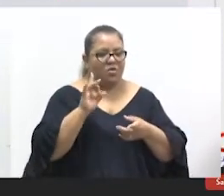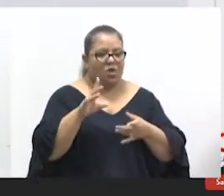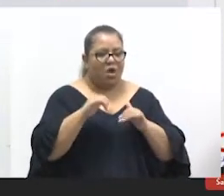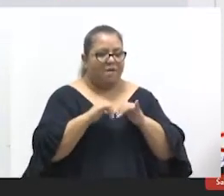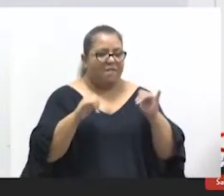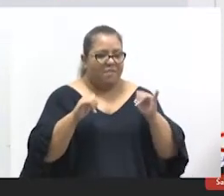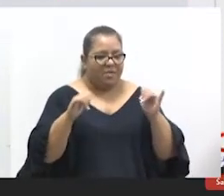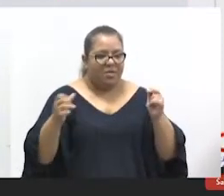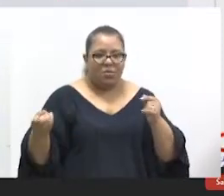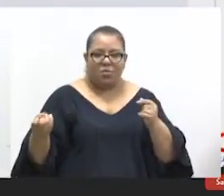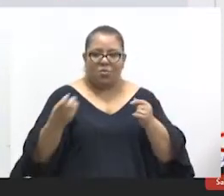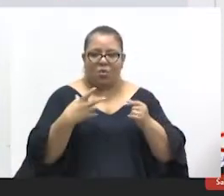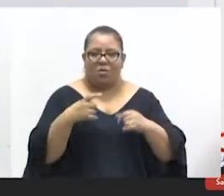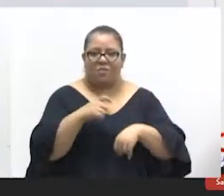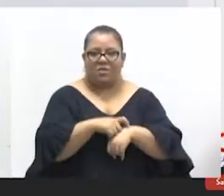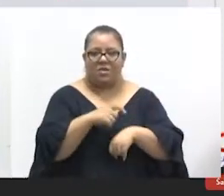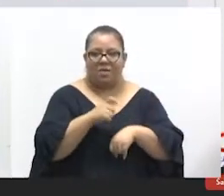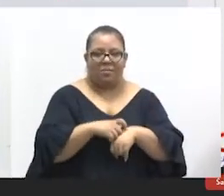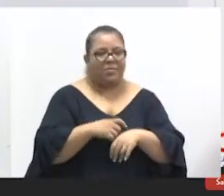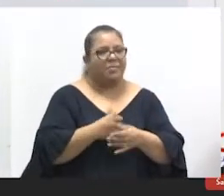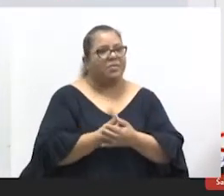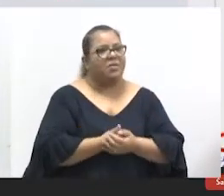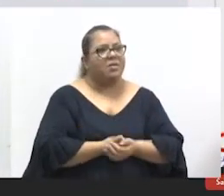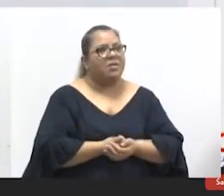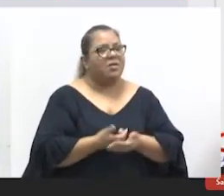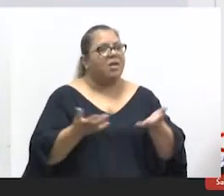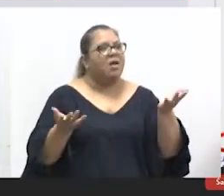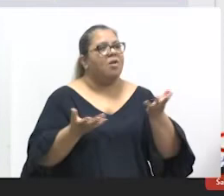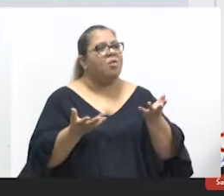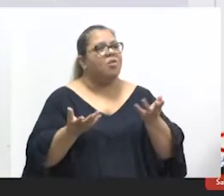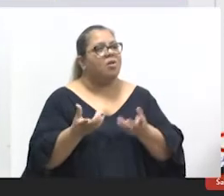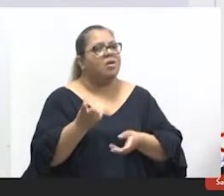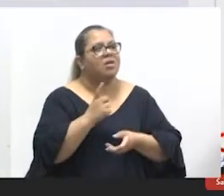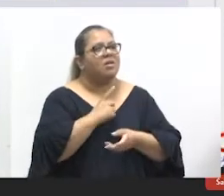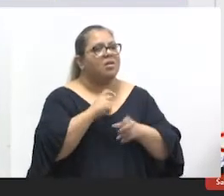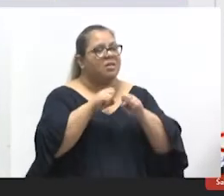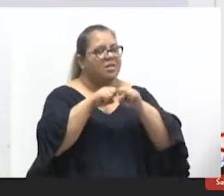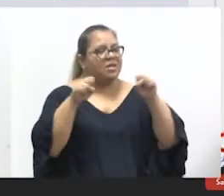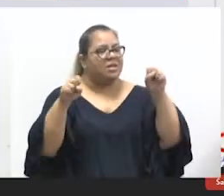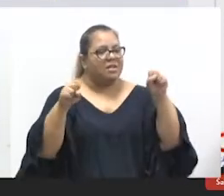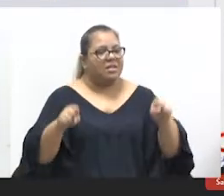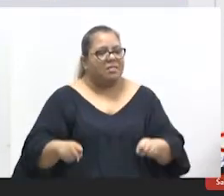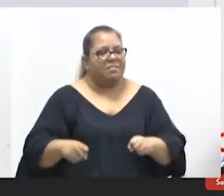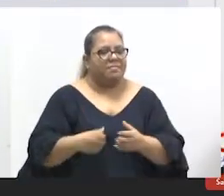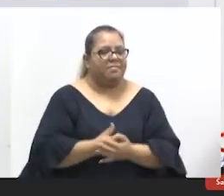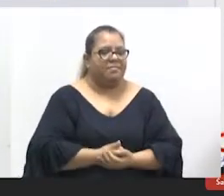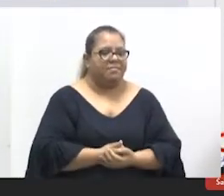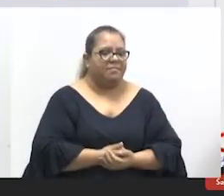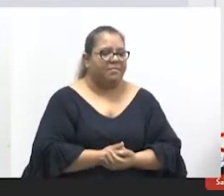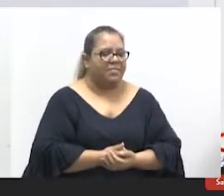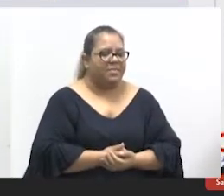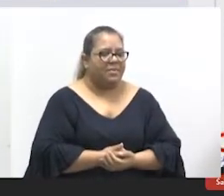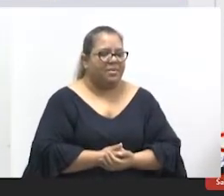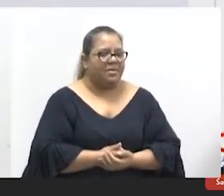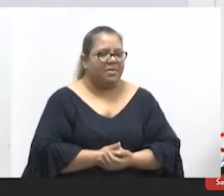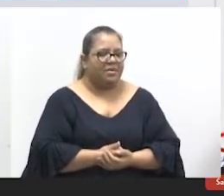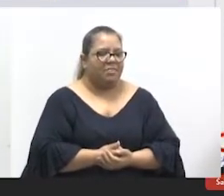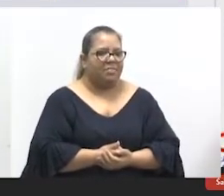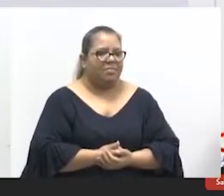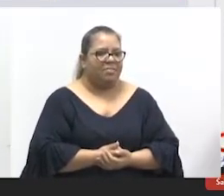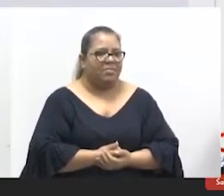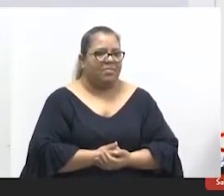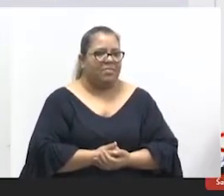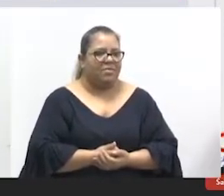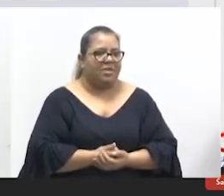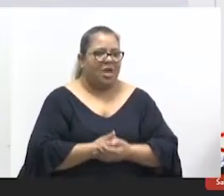atualiza de tempo em tempo, mas são tirados desses sistemas. Tá? Então, que é aquele,